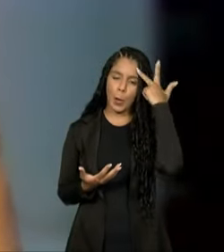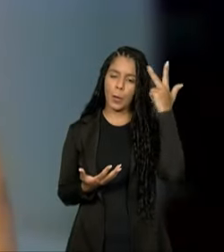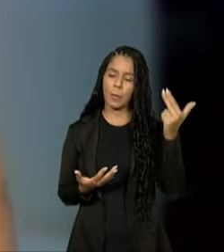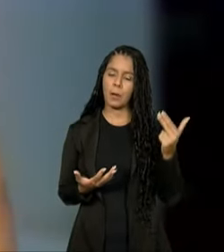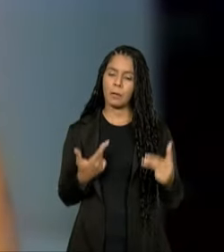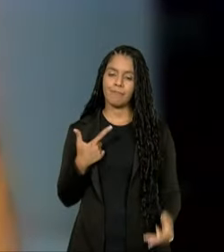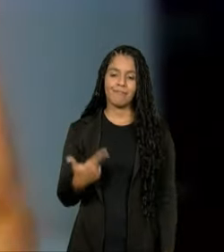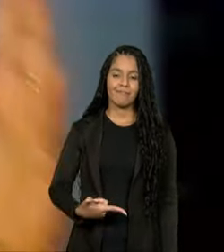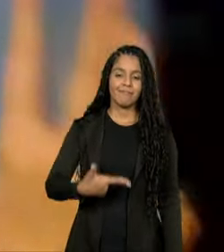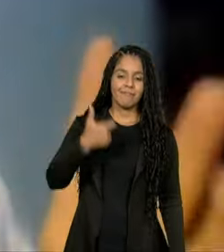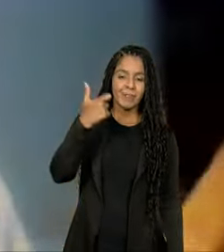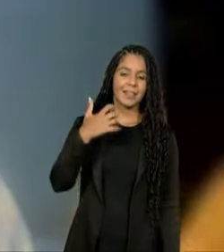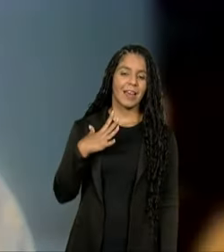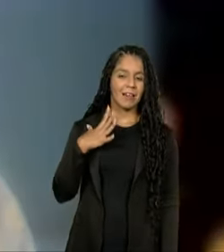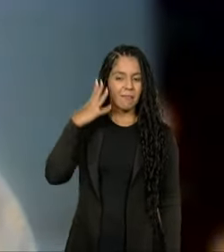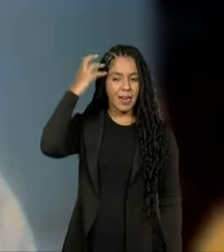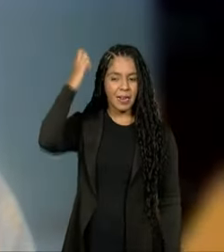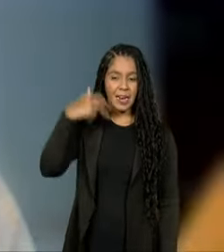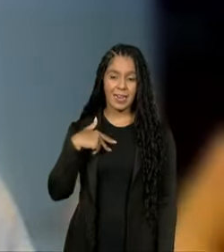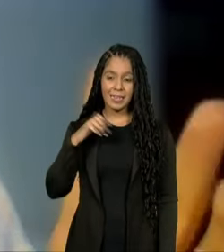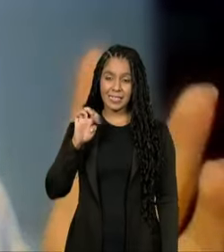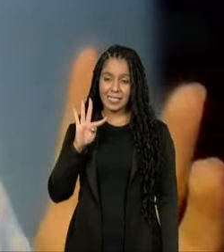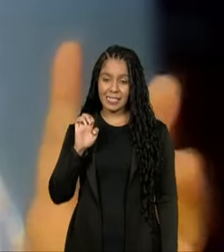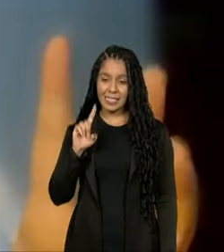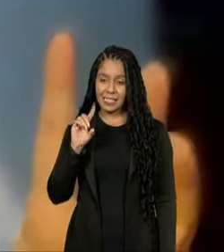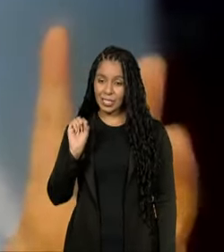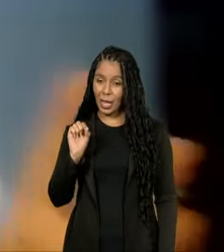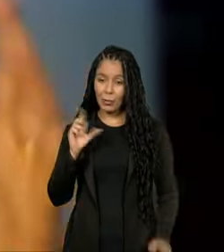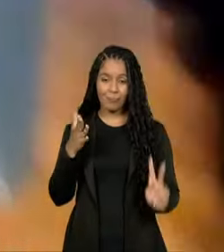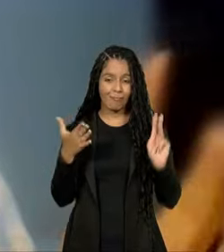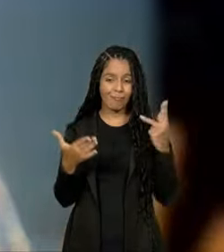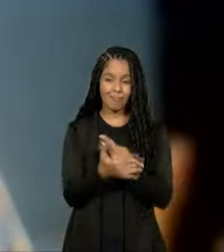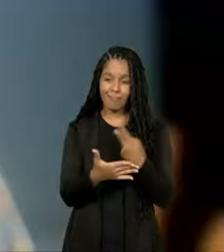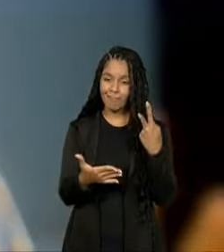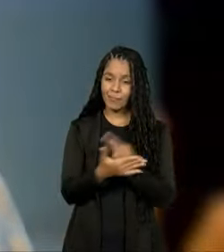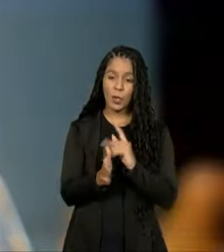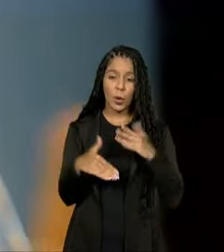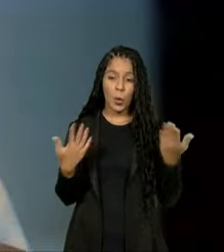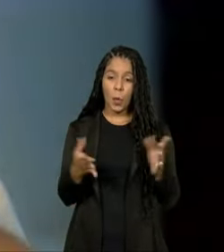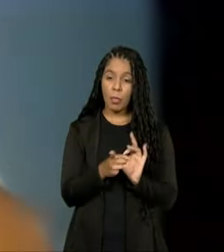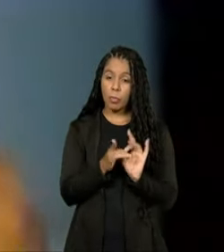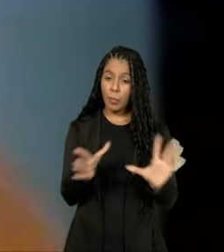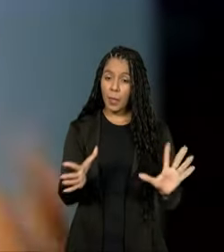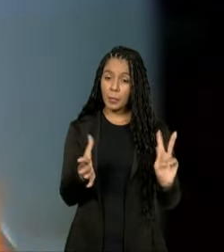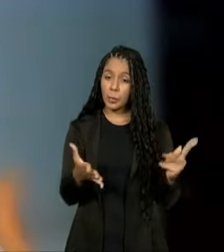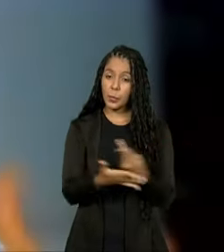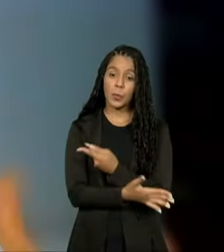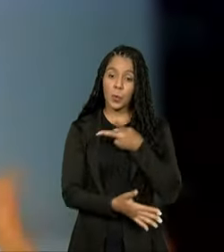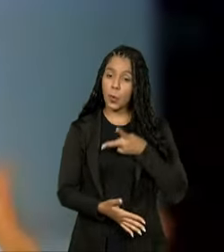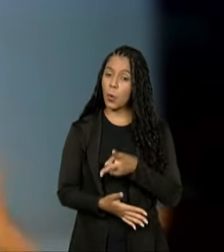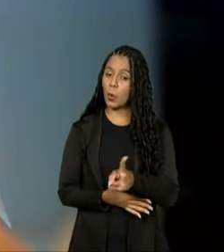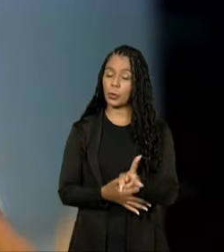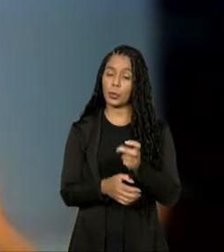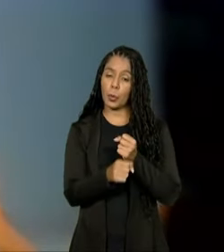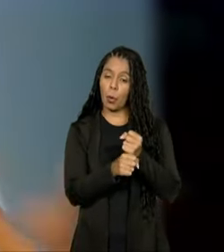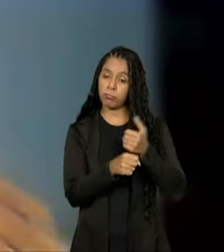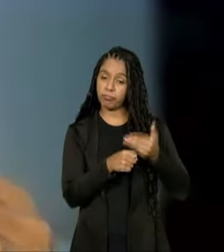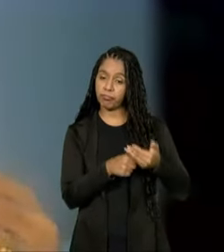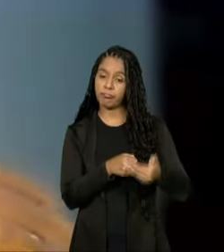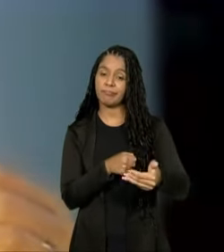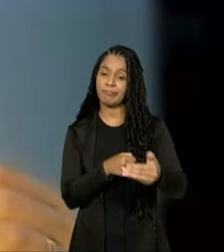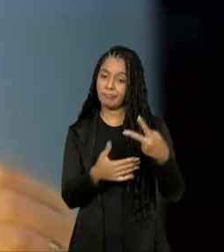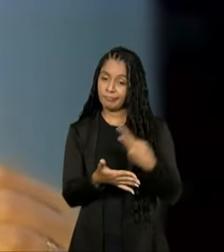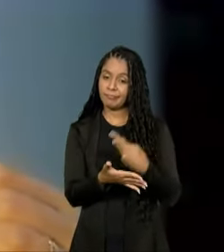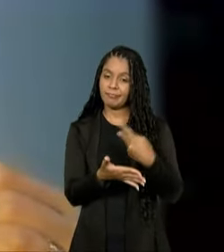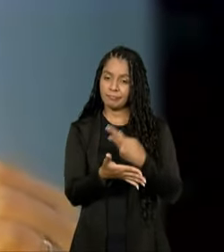o Estado falhou miseravelmente quando permitiu que isso acontecesse e continuou falhando nos anos seguintes, né?